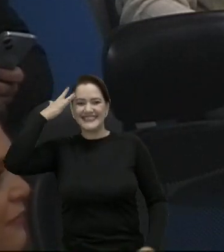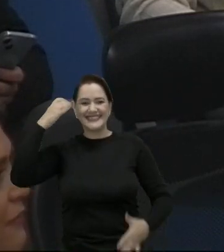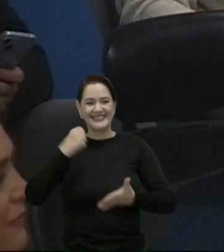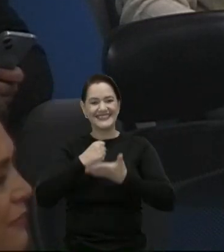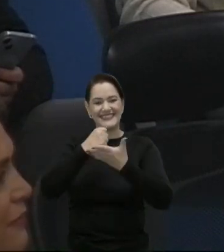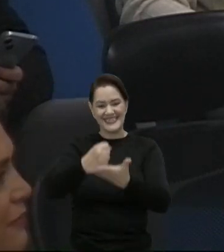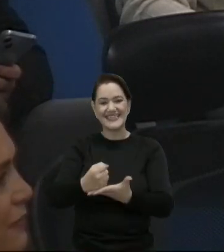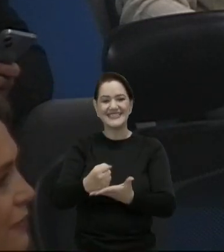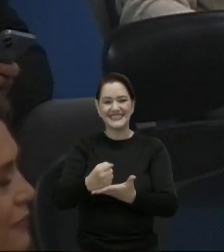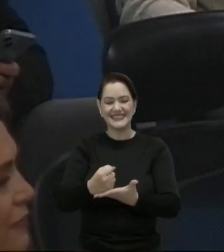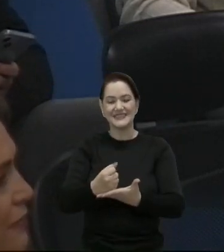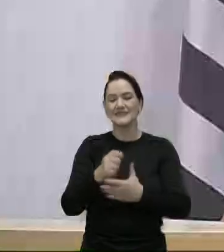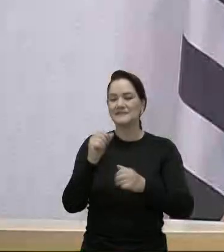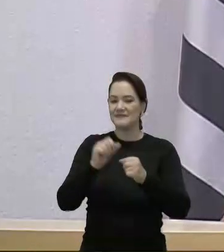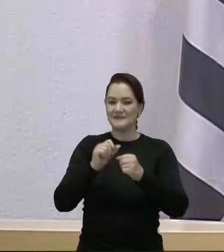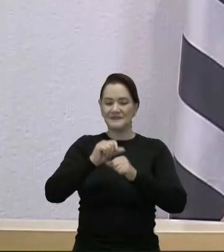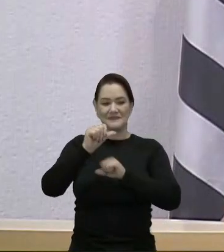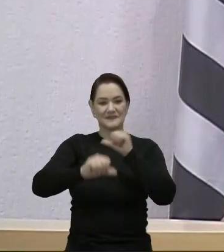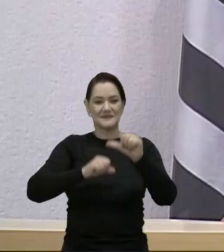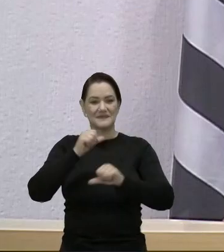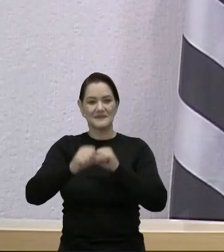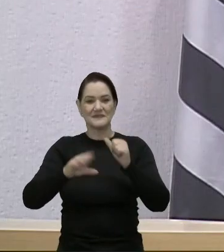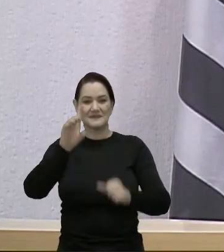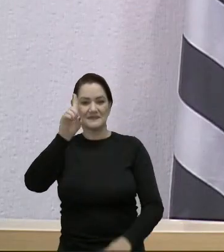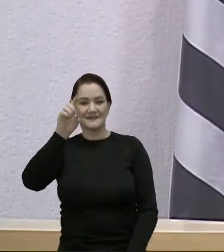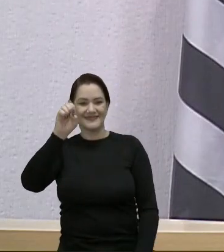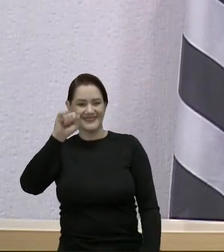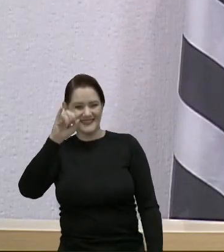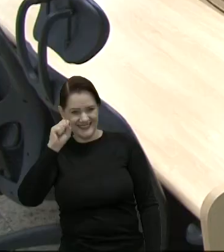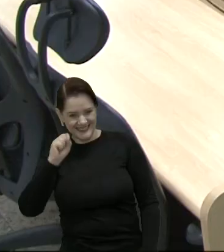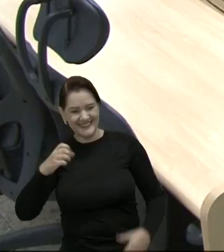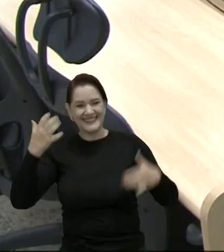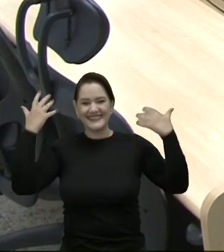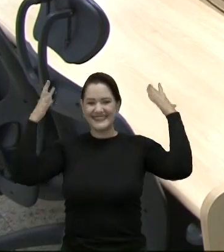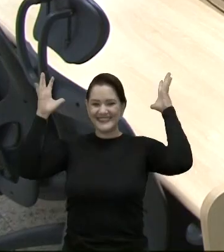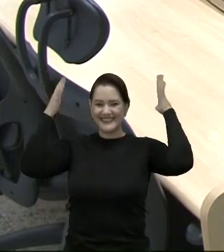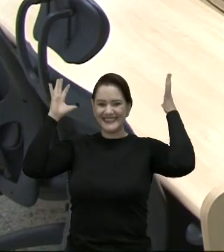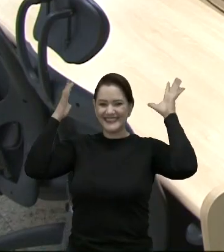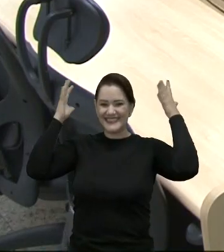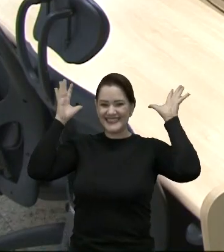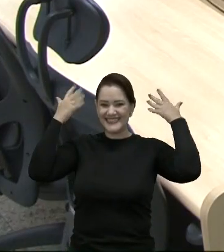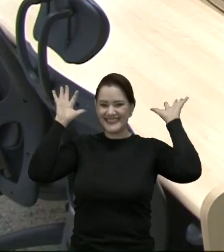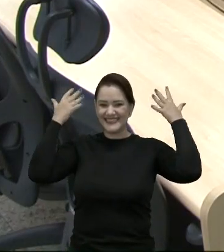a realizá-los. A Deise, a nossa salva de palmas.